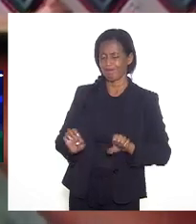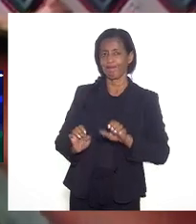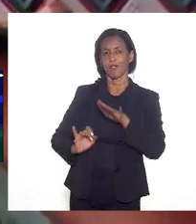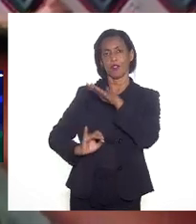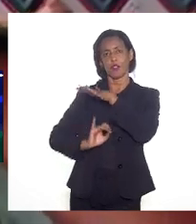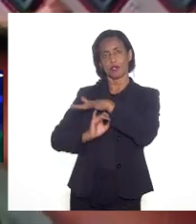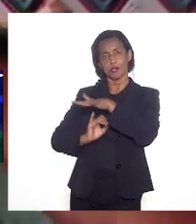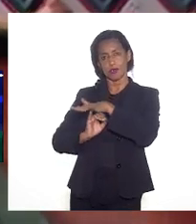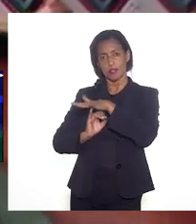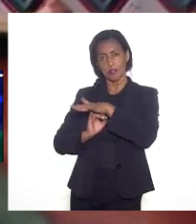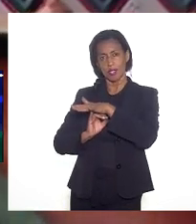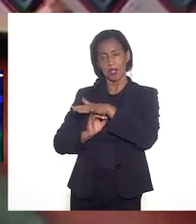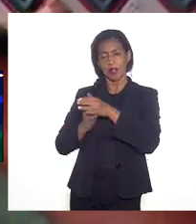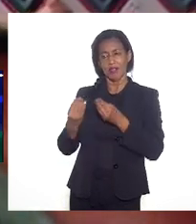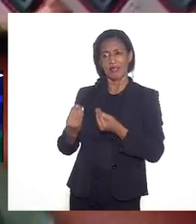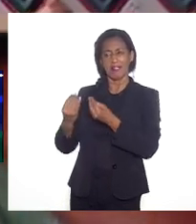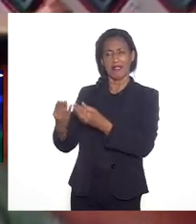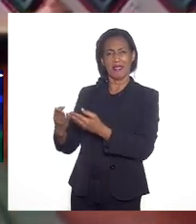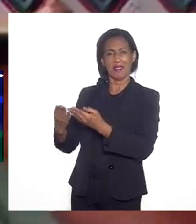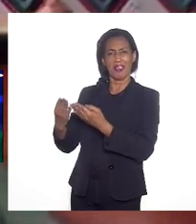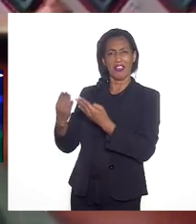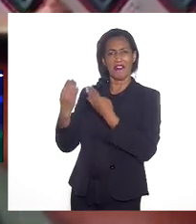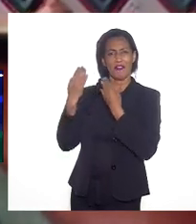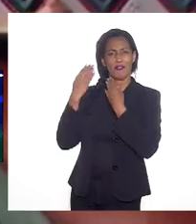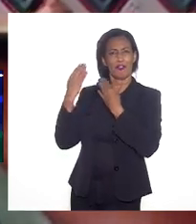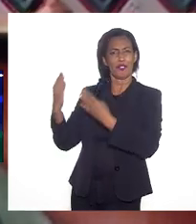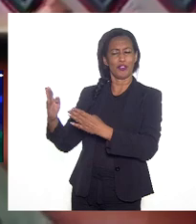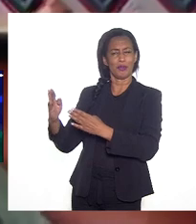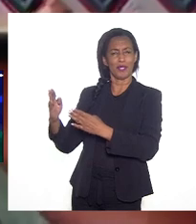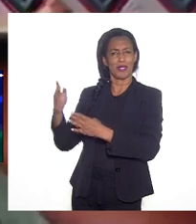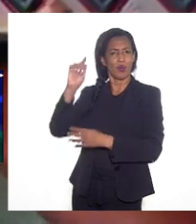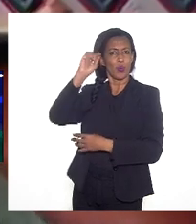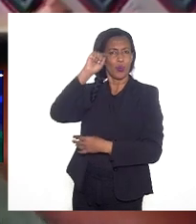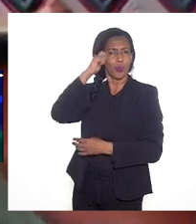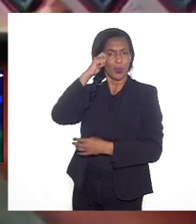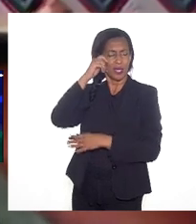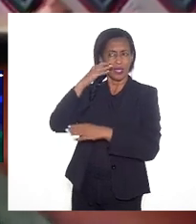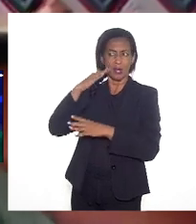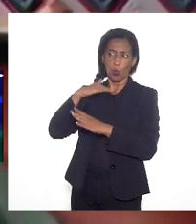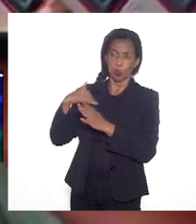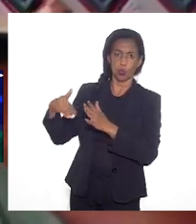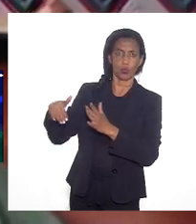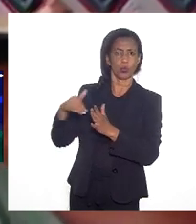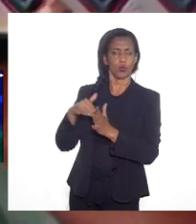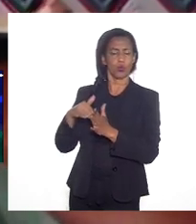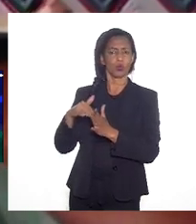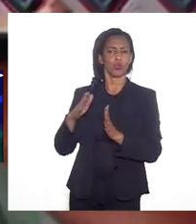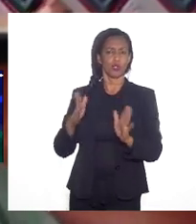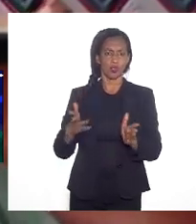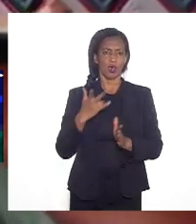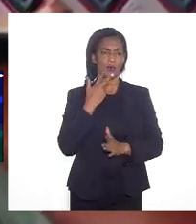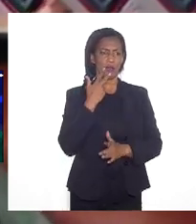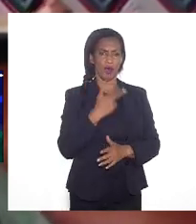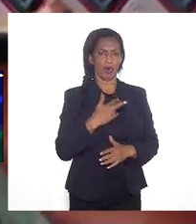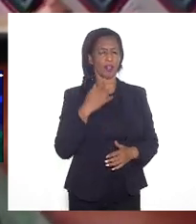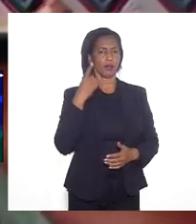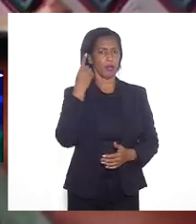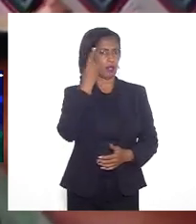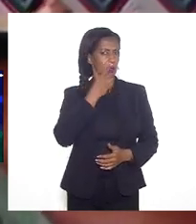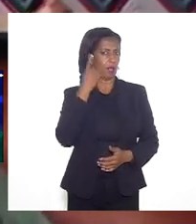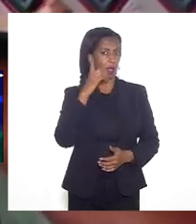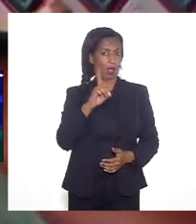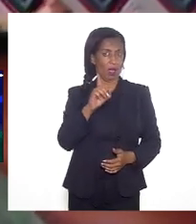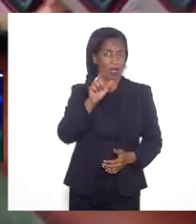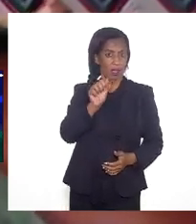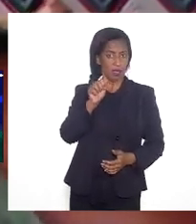institucional que vitimiza as juventudes negras, sobretudo, já muito bem dito aqui pela deputada Dani Monteira, que é